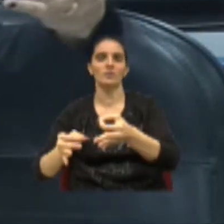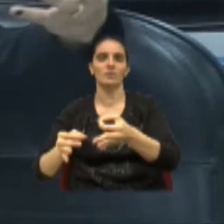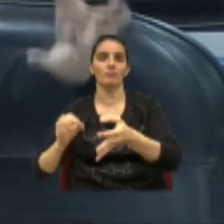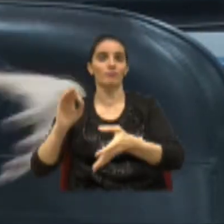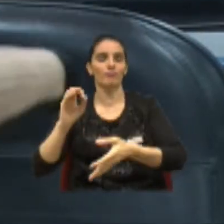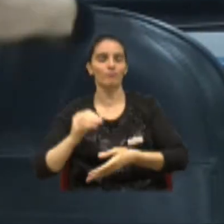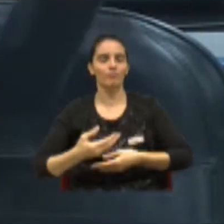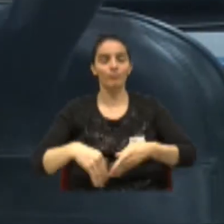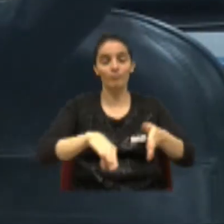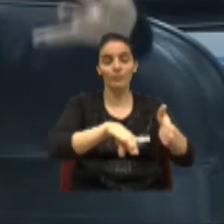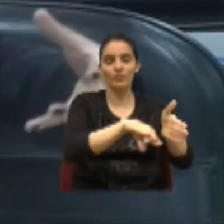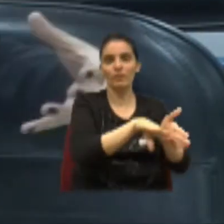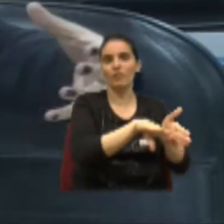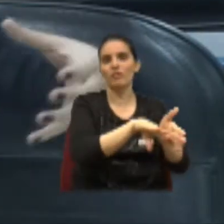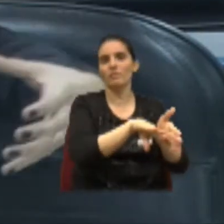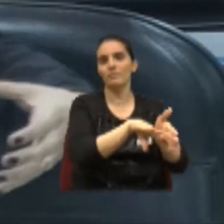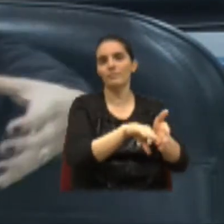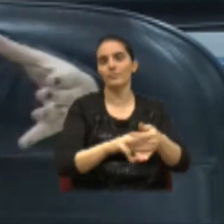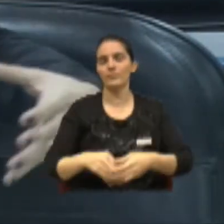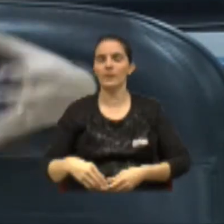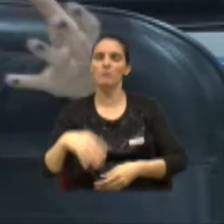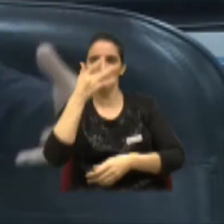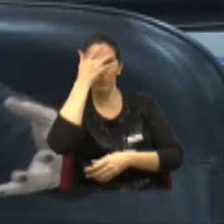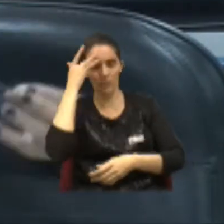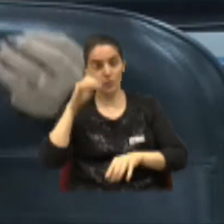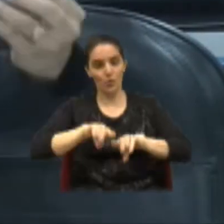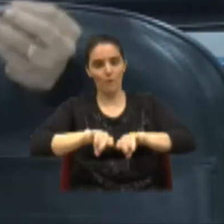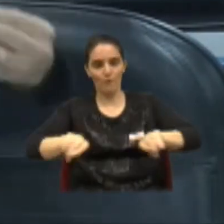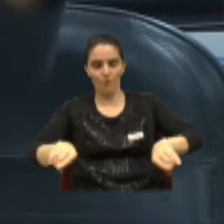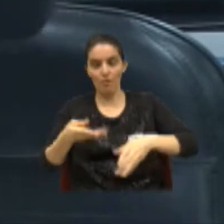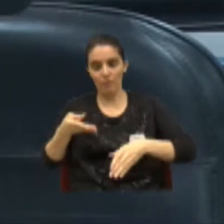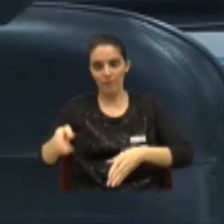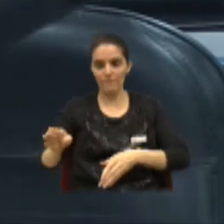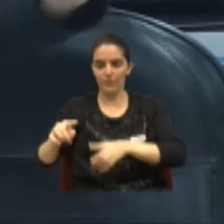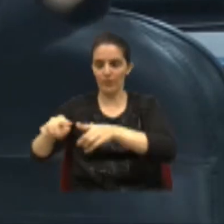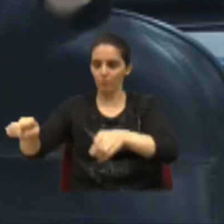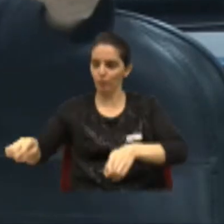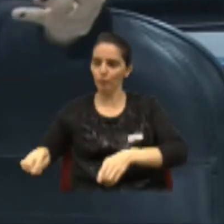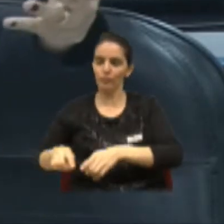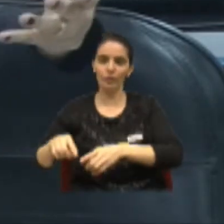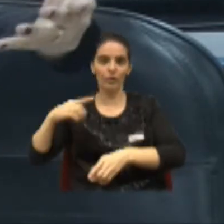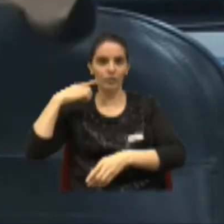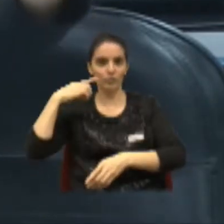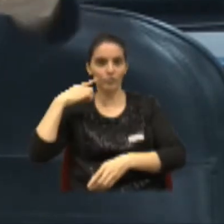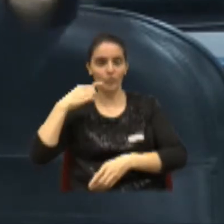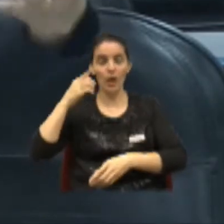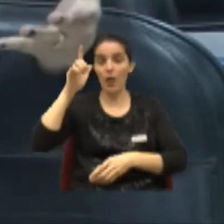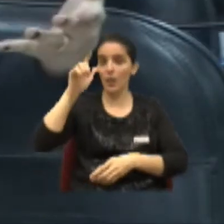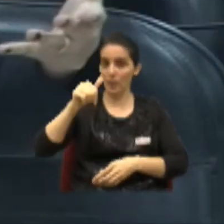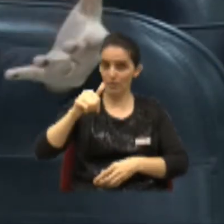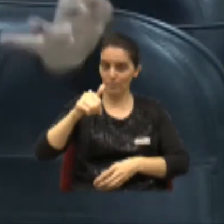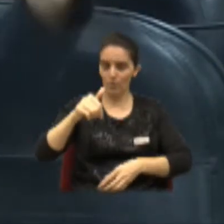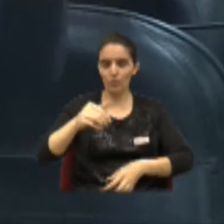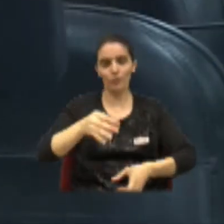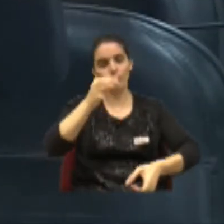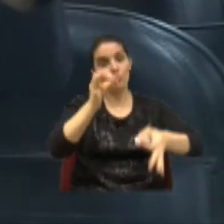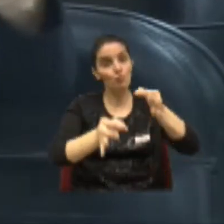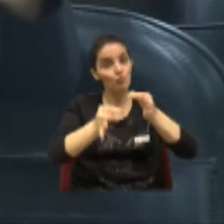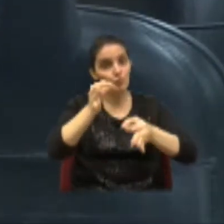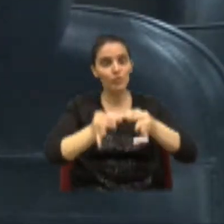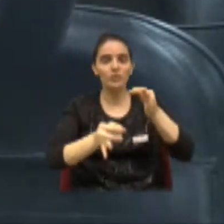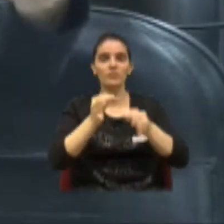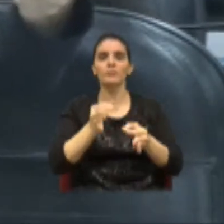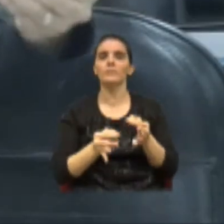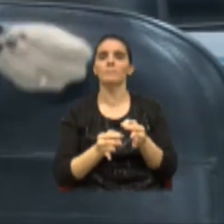parando. Procuram o escritório de advocacia, mas nós sabemos que tudo vai parar no judiciário, momento pelo qual